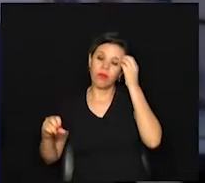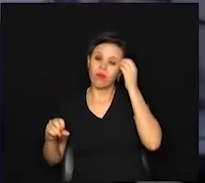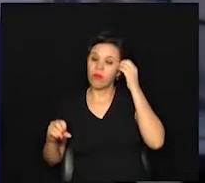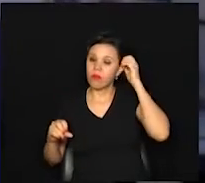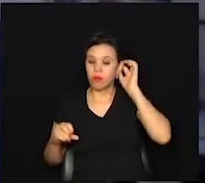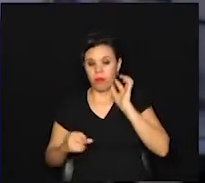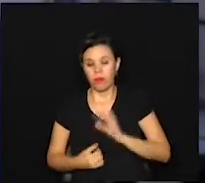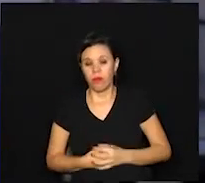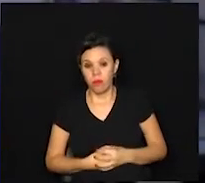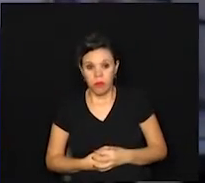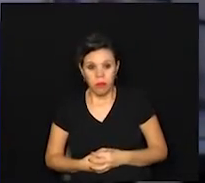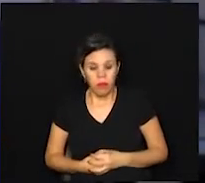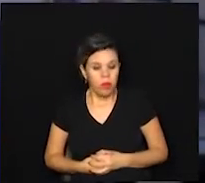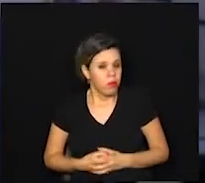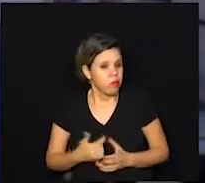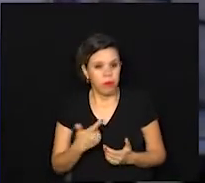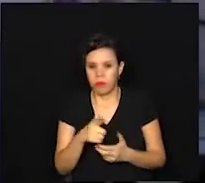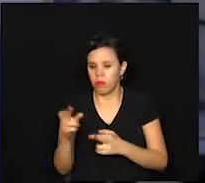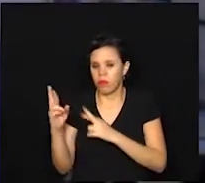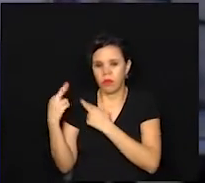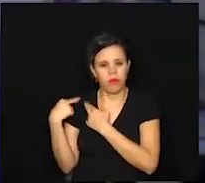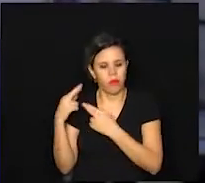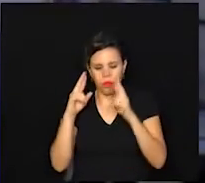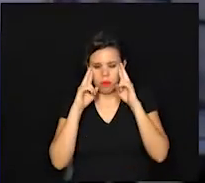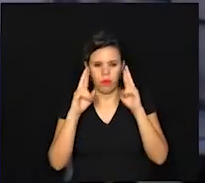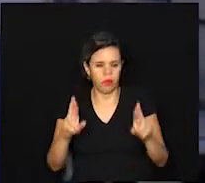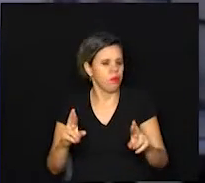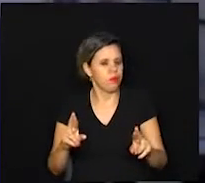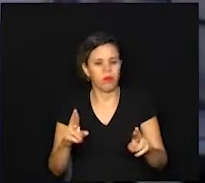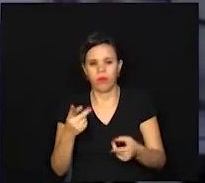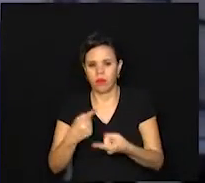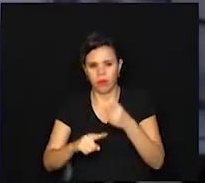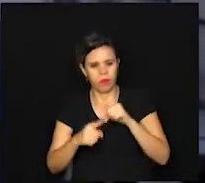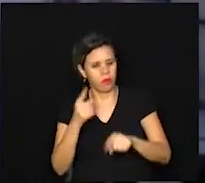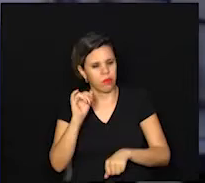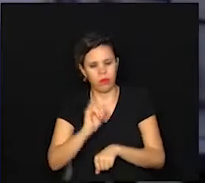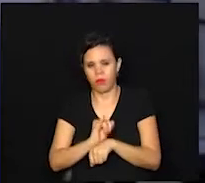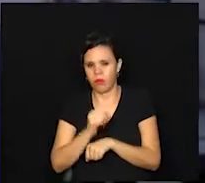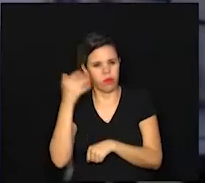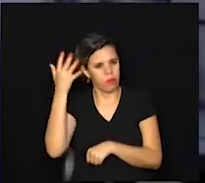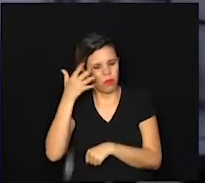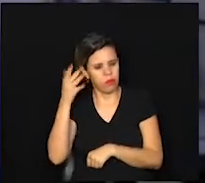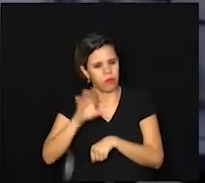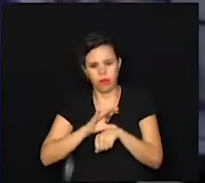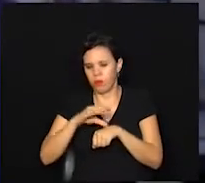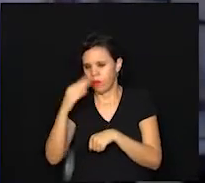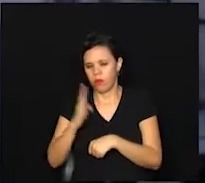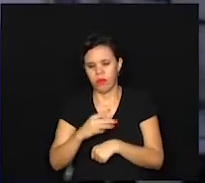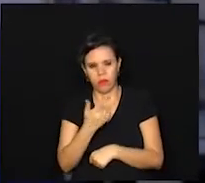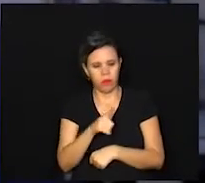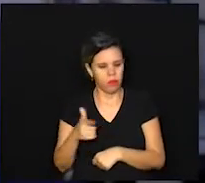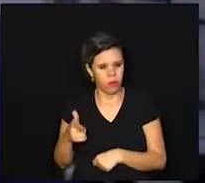Grau, né, não respeita os acordos internacionais e nem a Constituição brasileira, que coloca como prevalência os